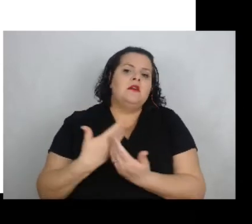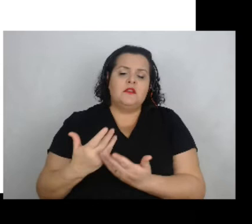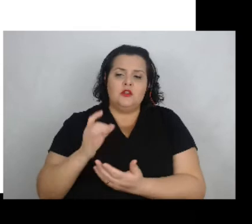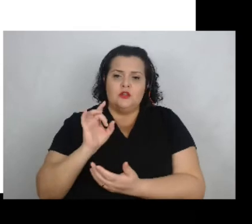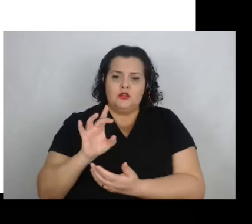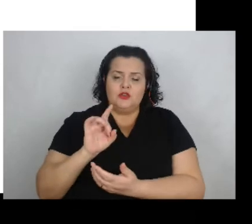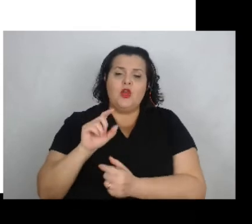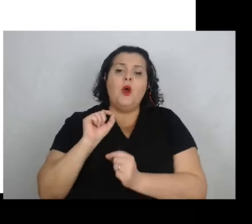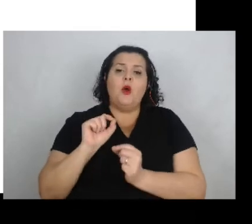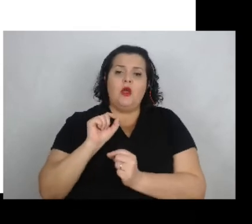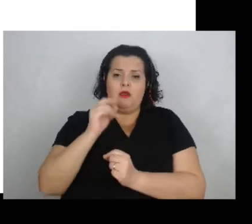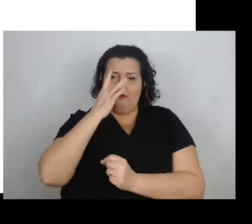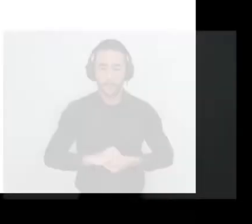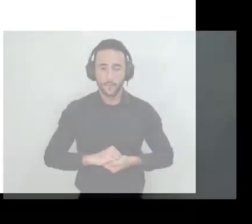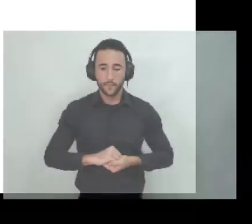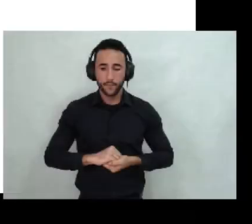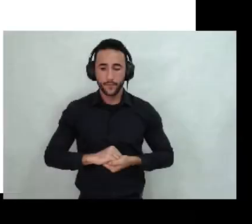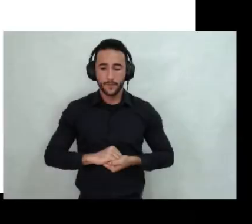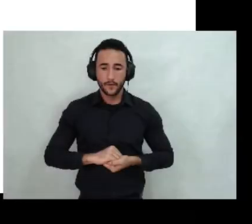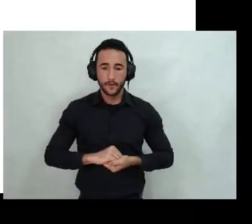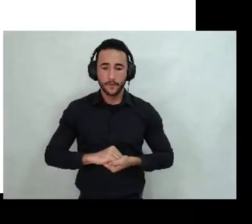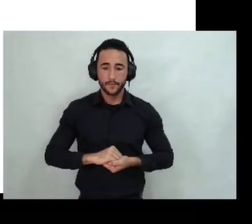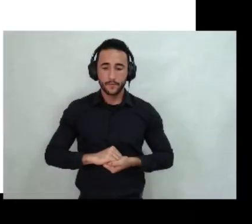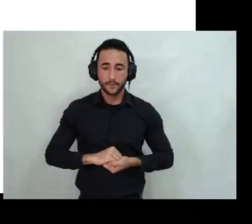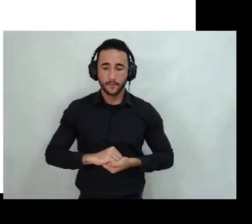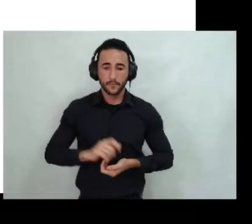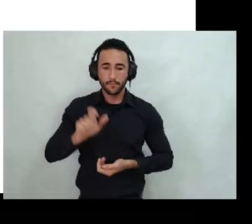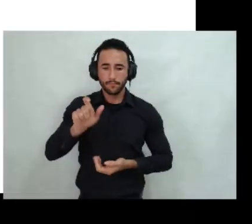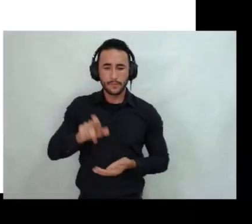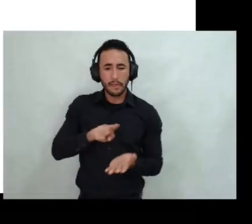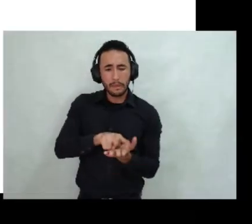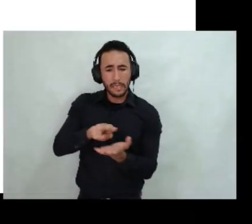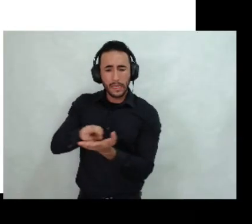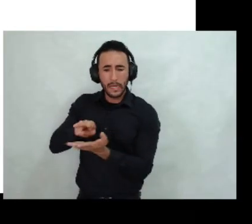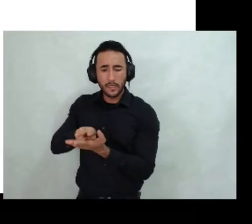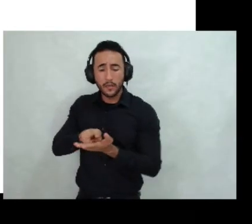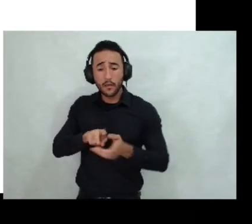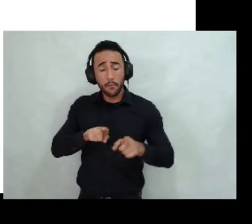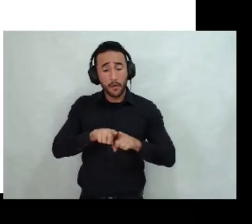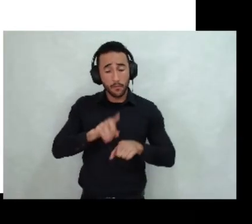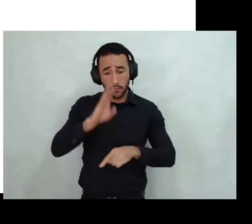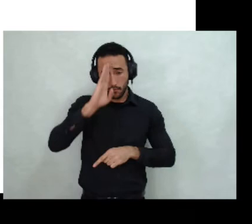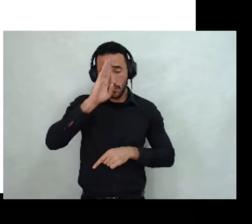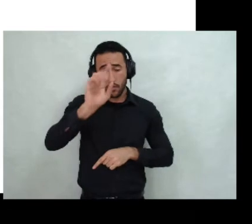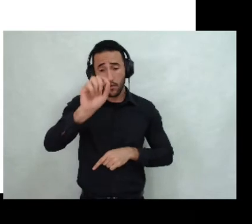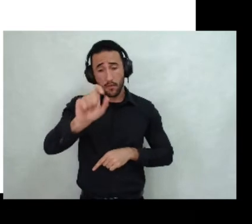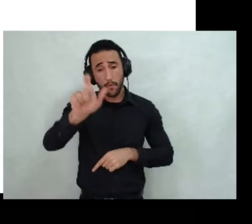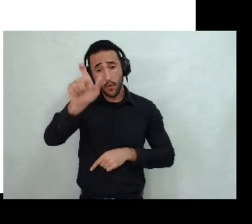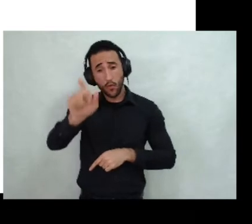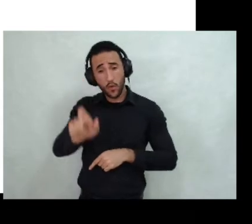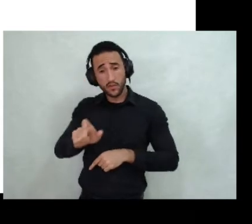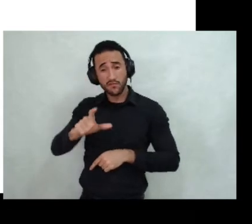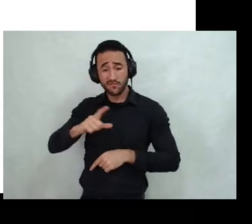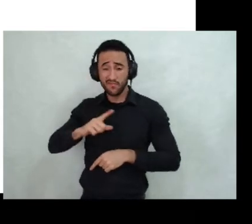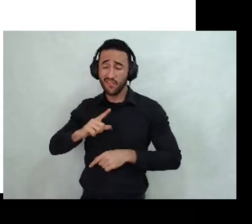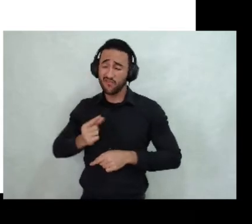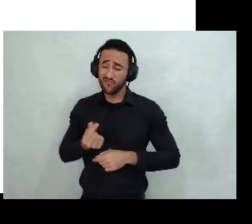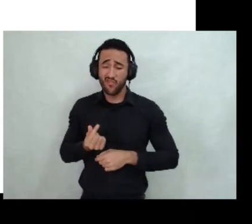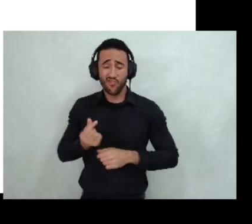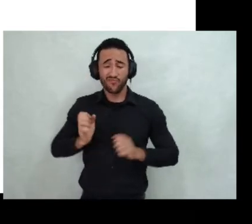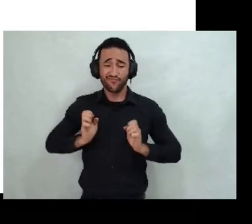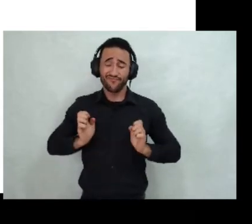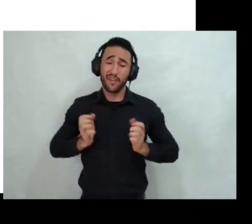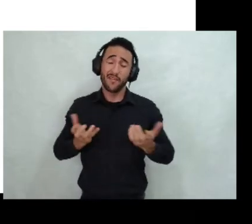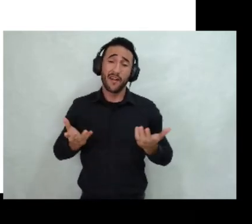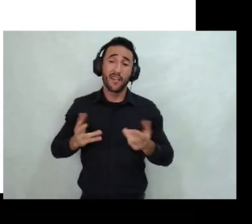casos internados, e destaque entre as pessoas com maior poder aquisitivo. até para explicar, do ponto